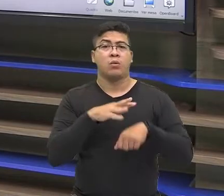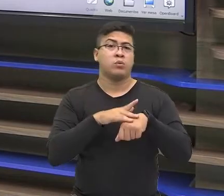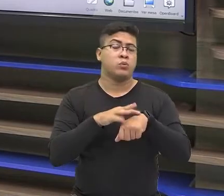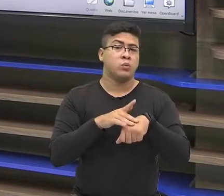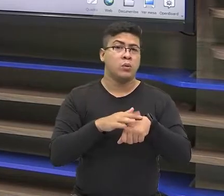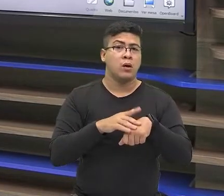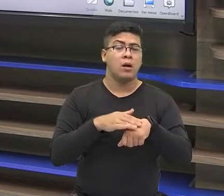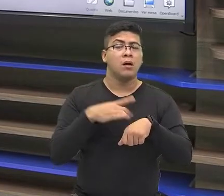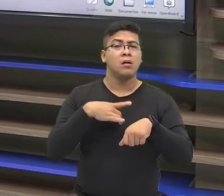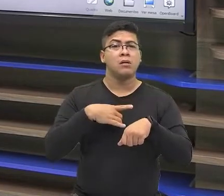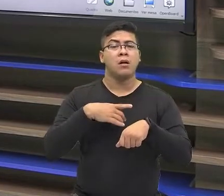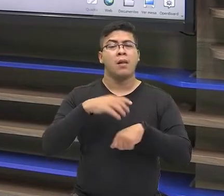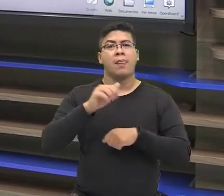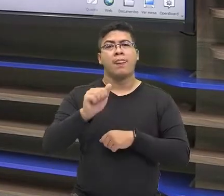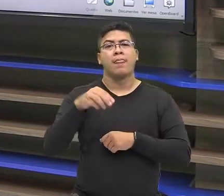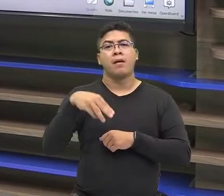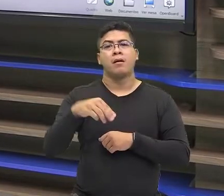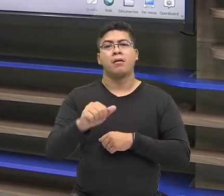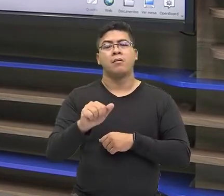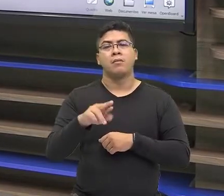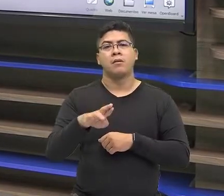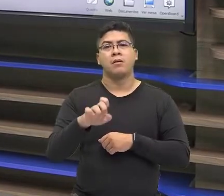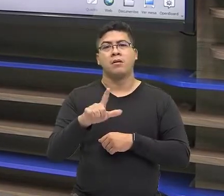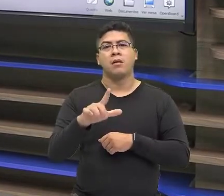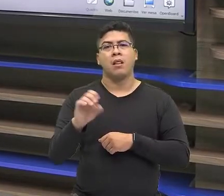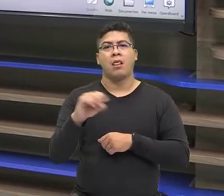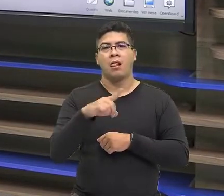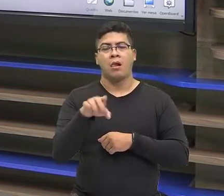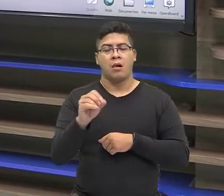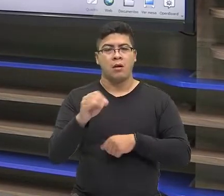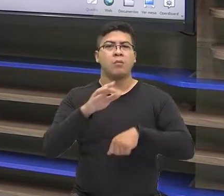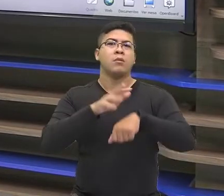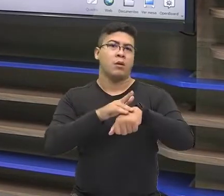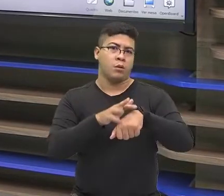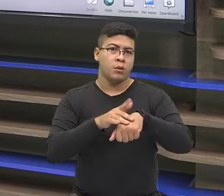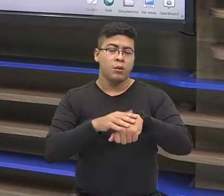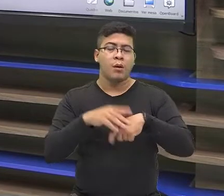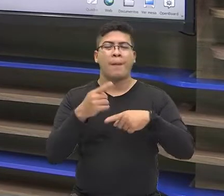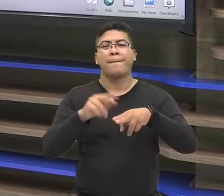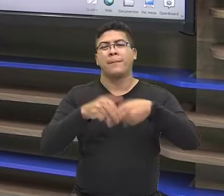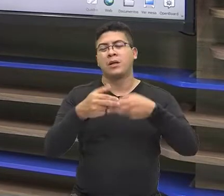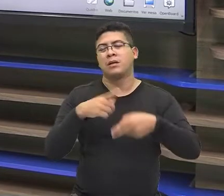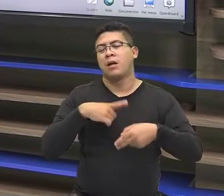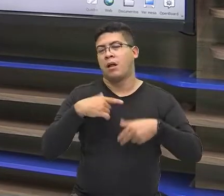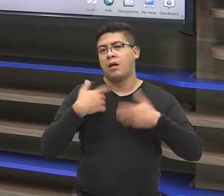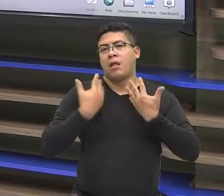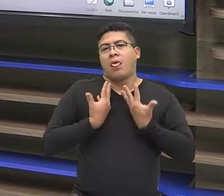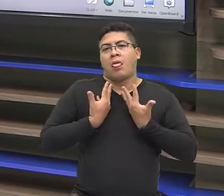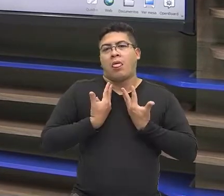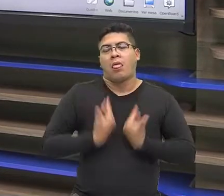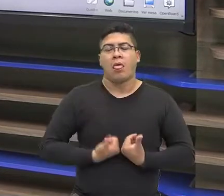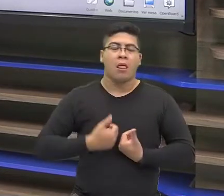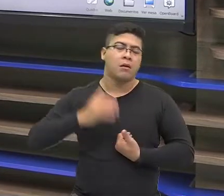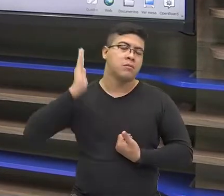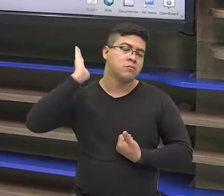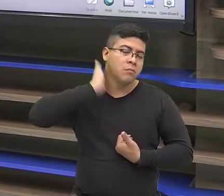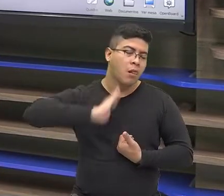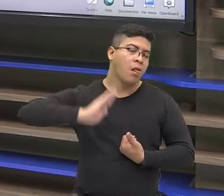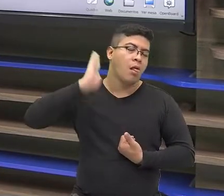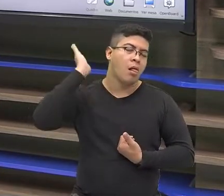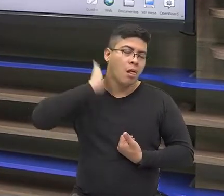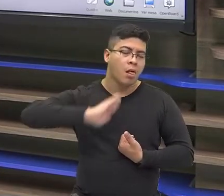amarelão, por isso que elas têm preguiça, por isso que elas não conseguem produzir, né? Então, há sempre também